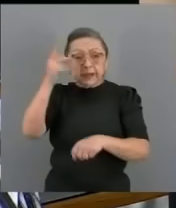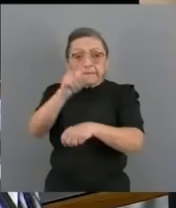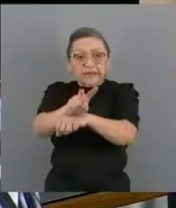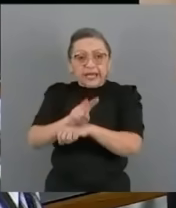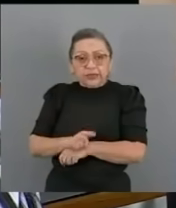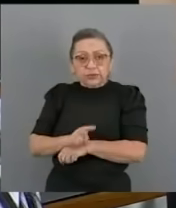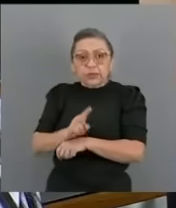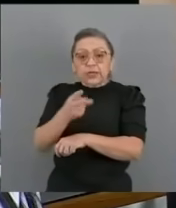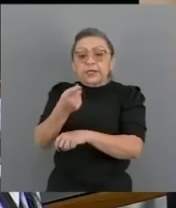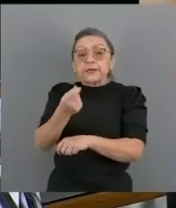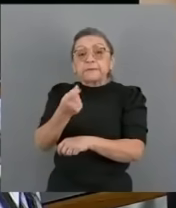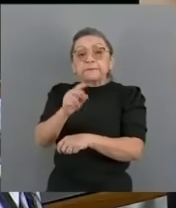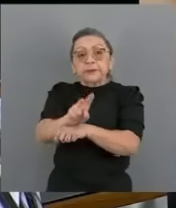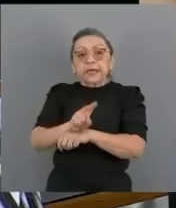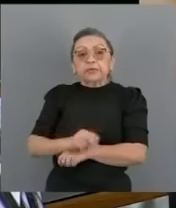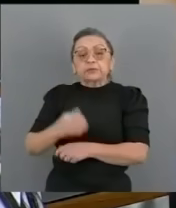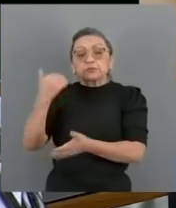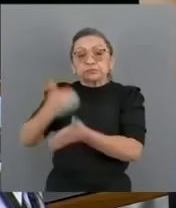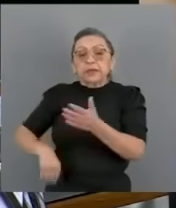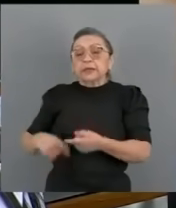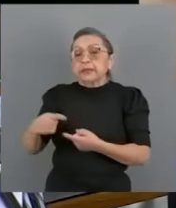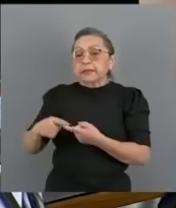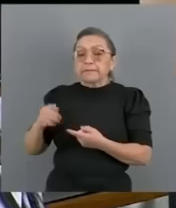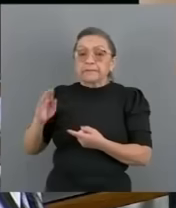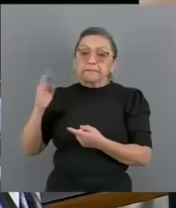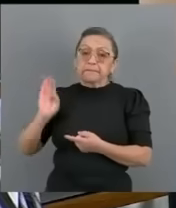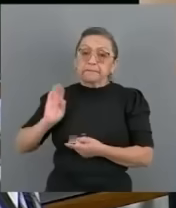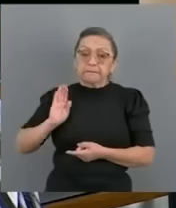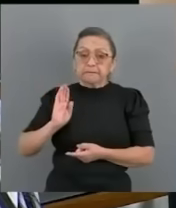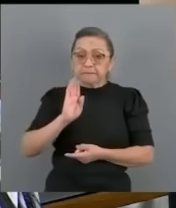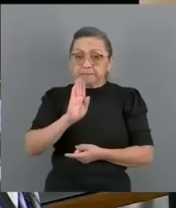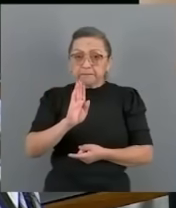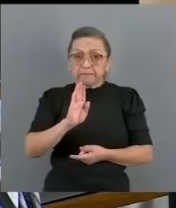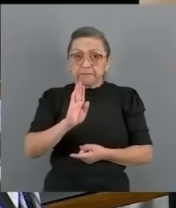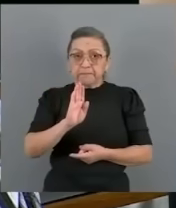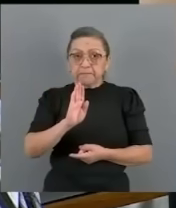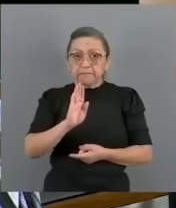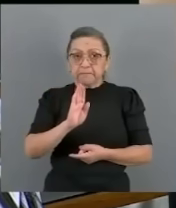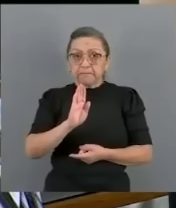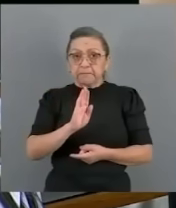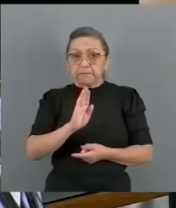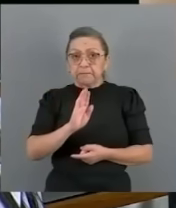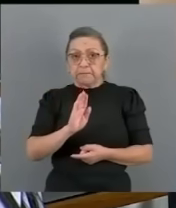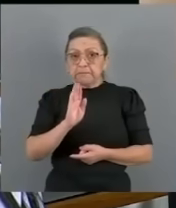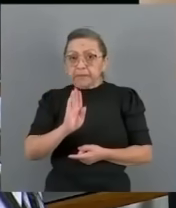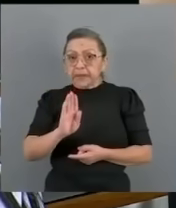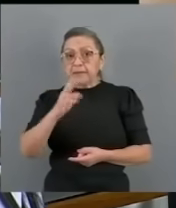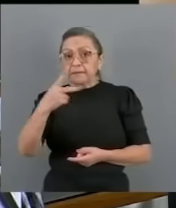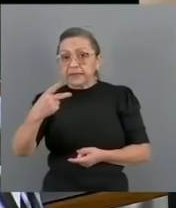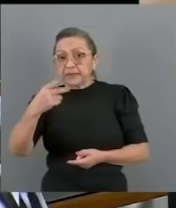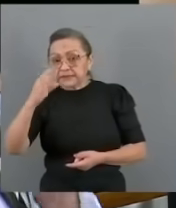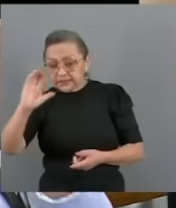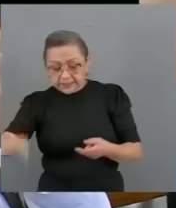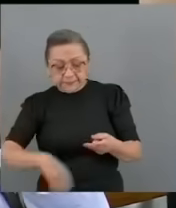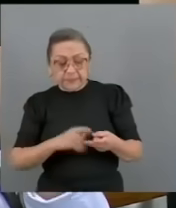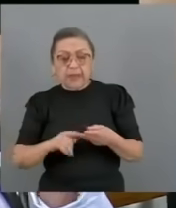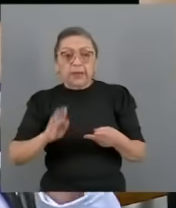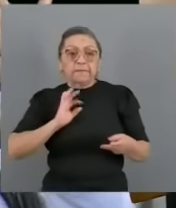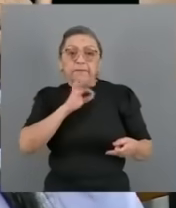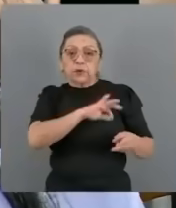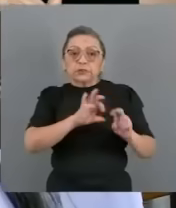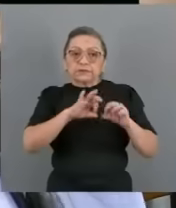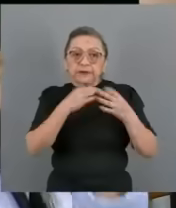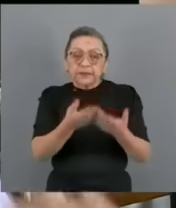de Bolsa Família, BPC, auxílio emergencial, lá em 2022. O senhor lembra? Quando eles criaram